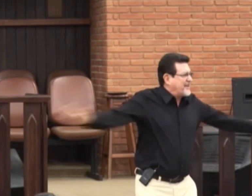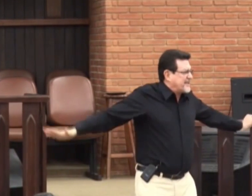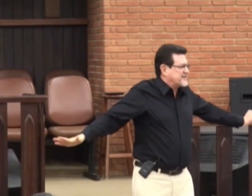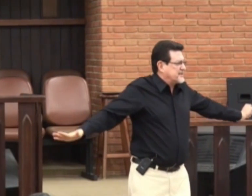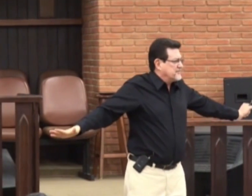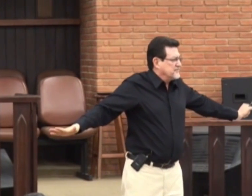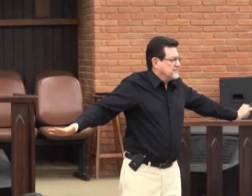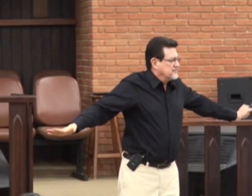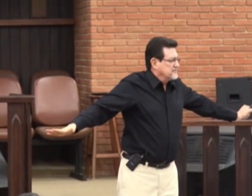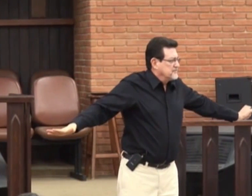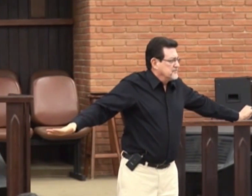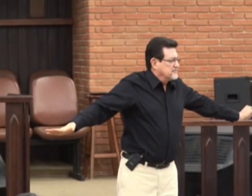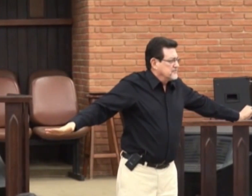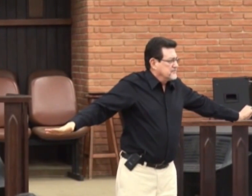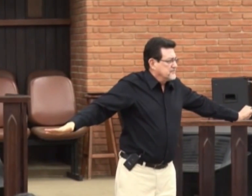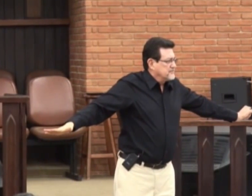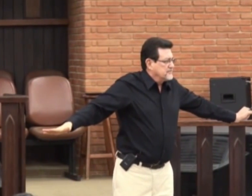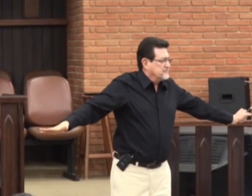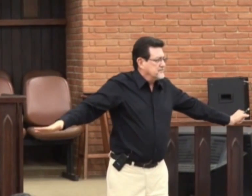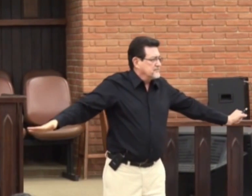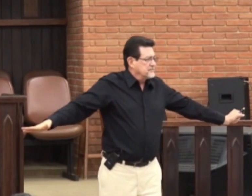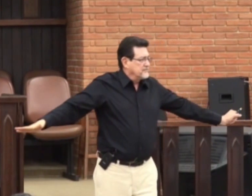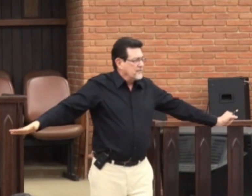os profetas.